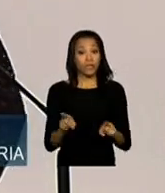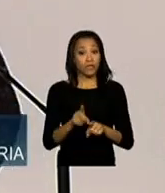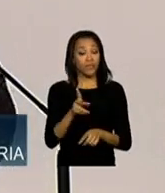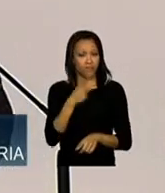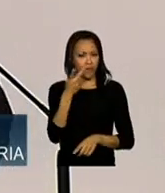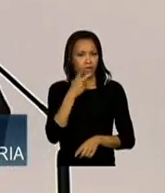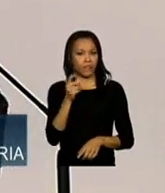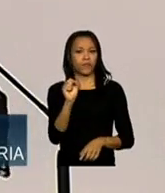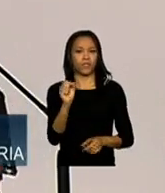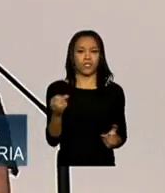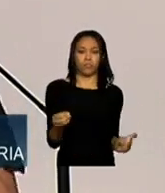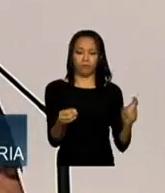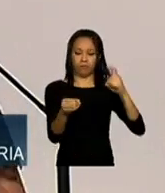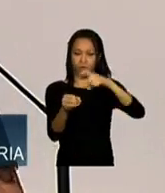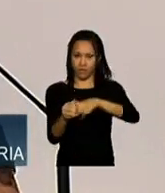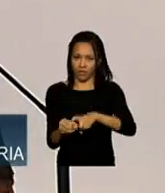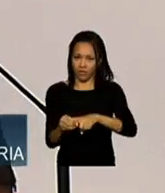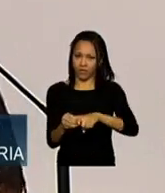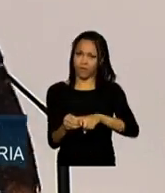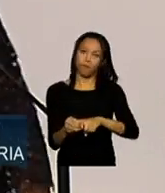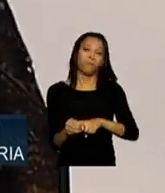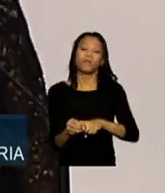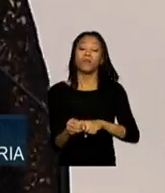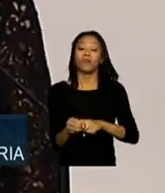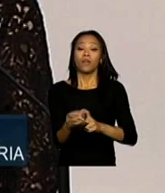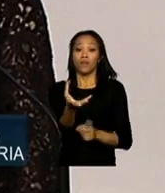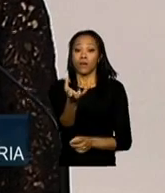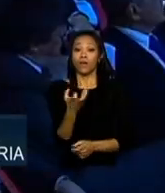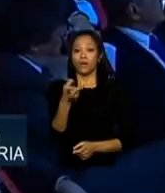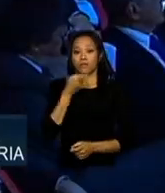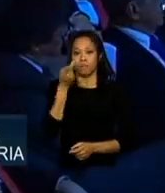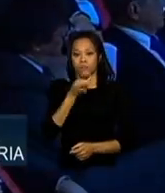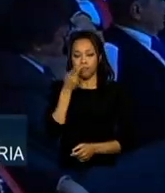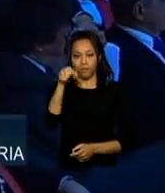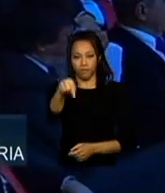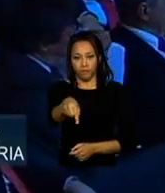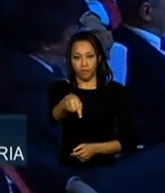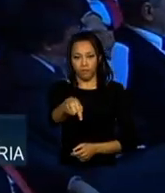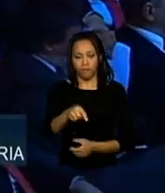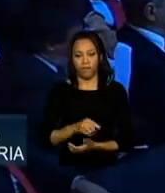parceria, não posso deixar